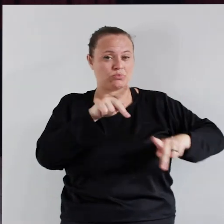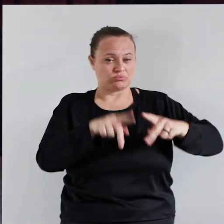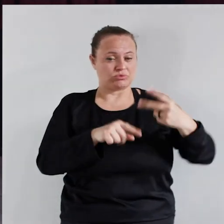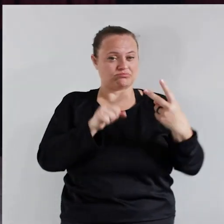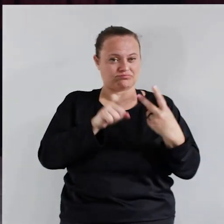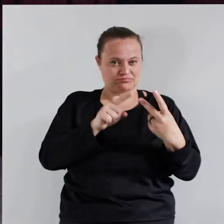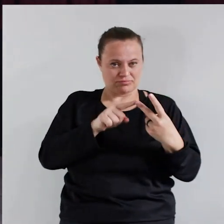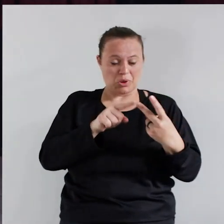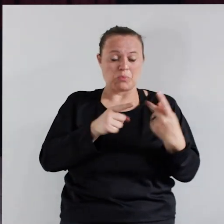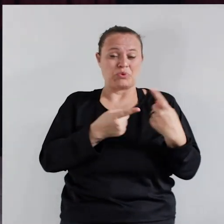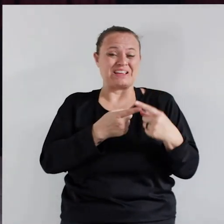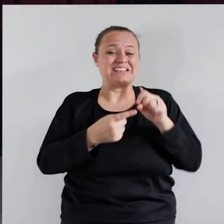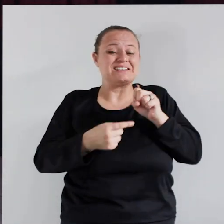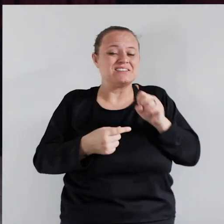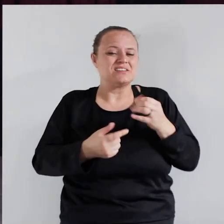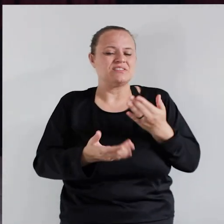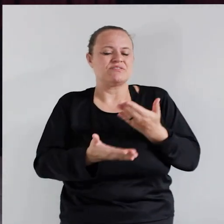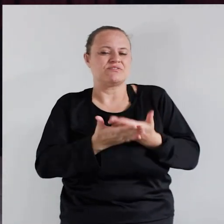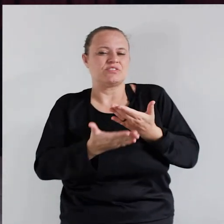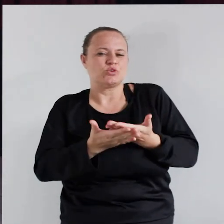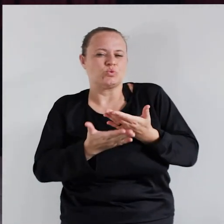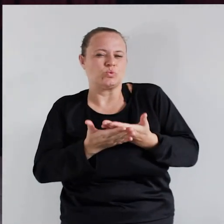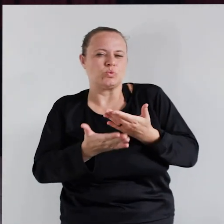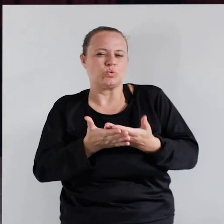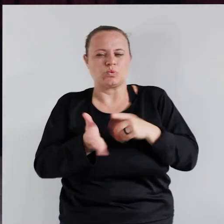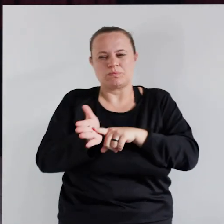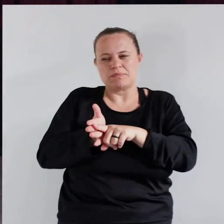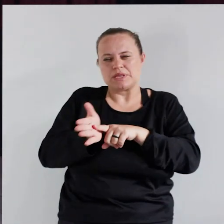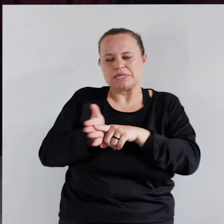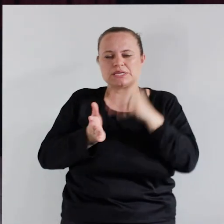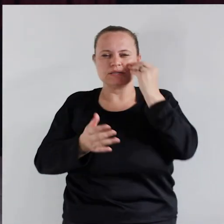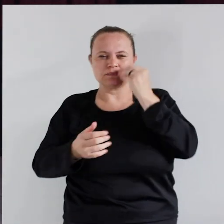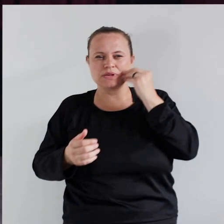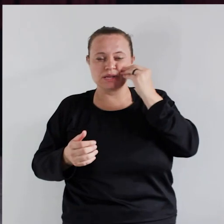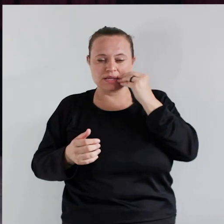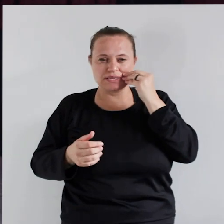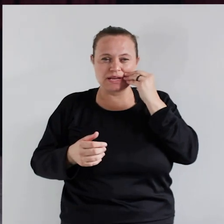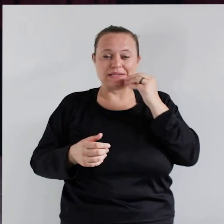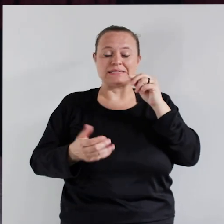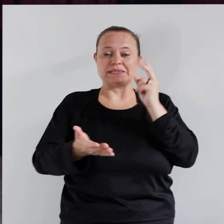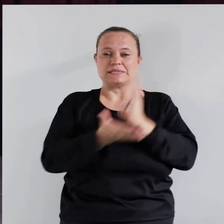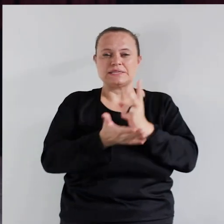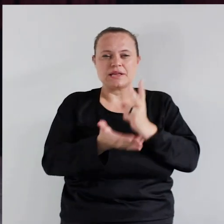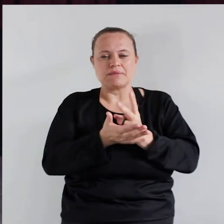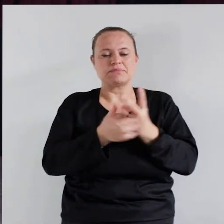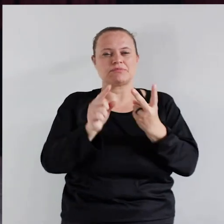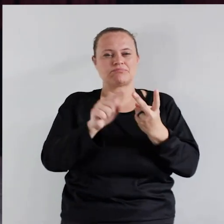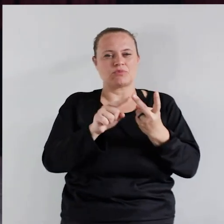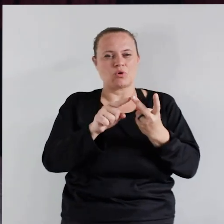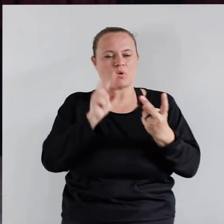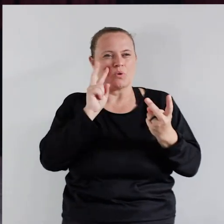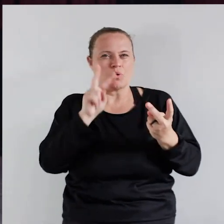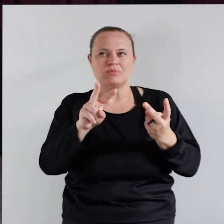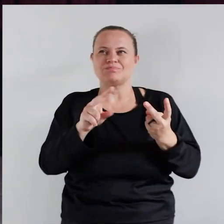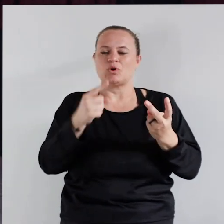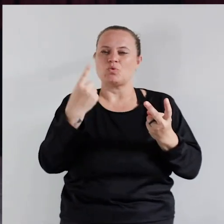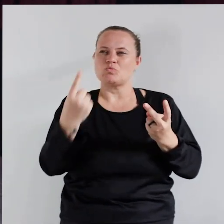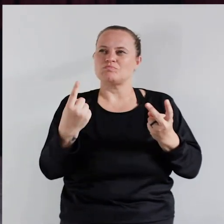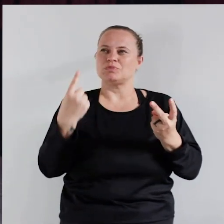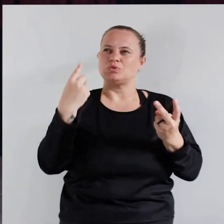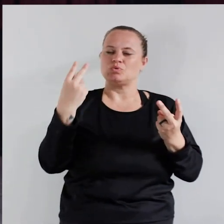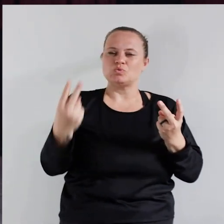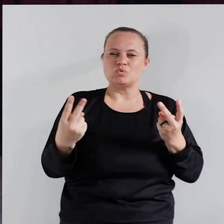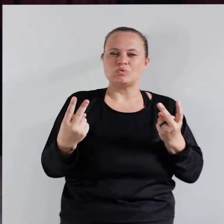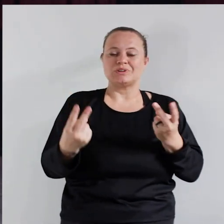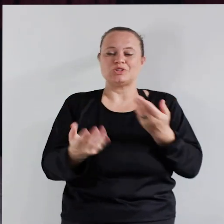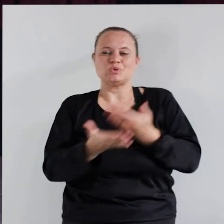assim, 2 pontos. Política pública, porque quando a gente fazia pesquisa, estudos de casos e experiências,